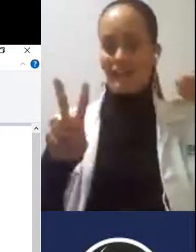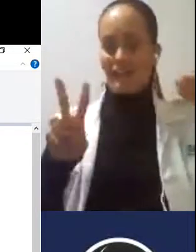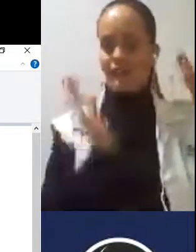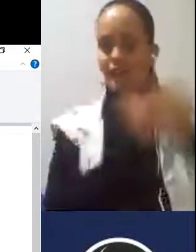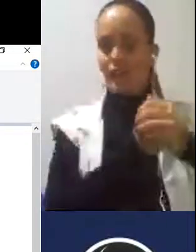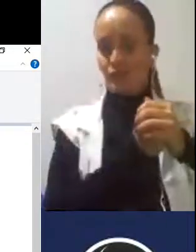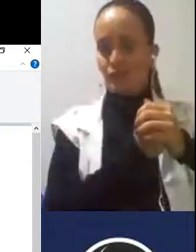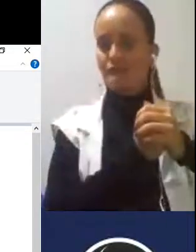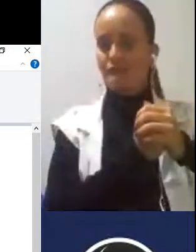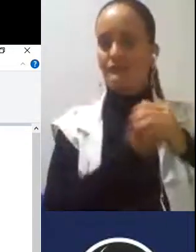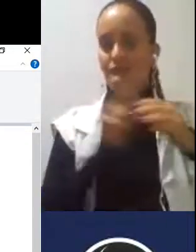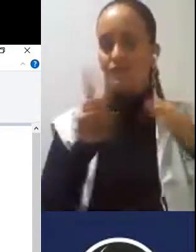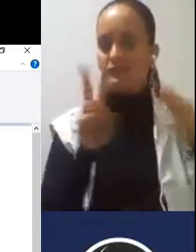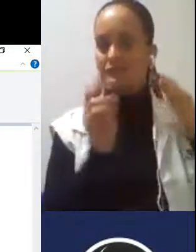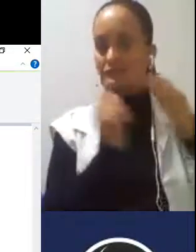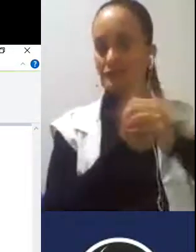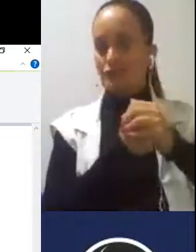a tensão